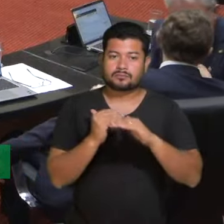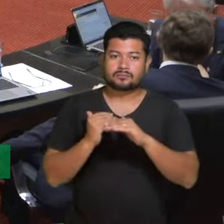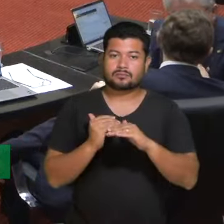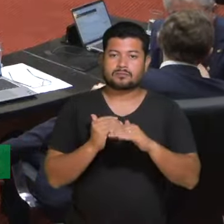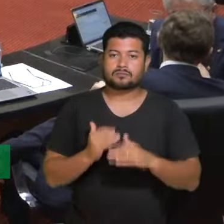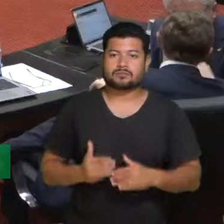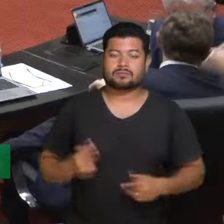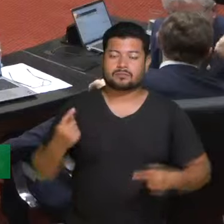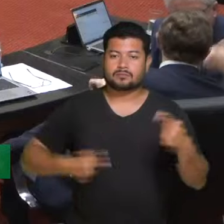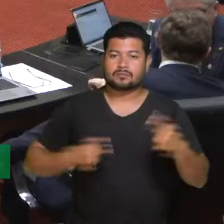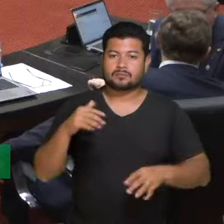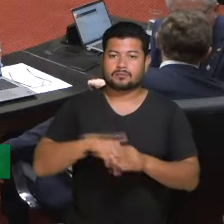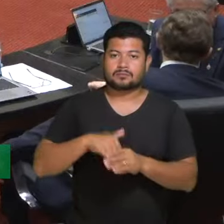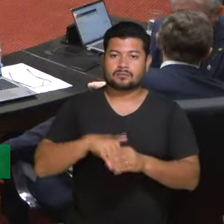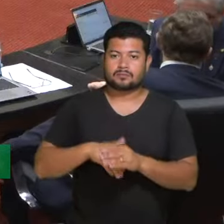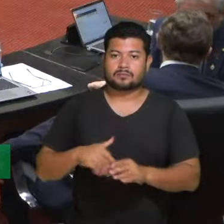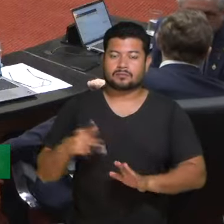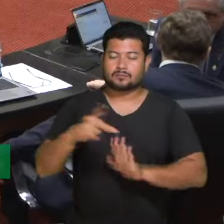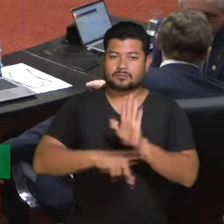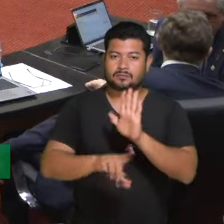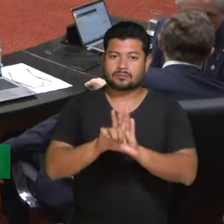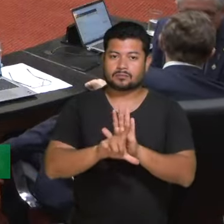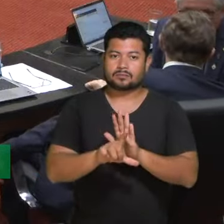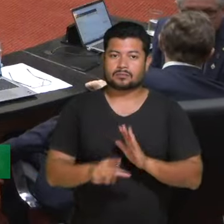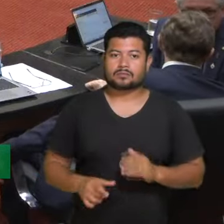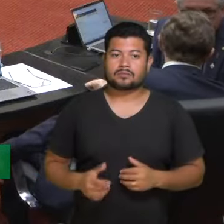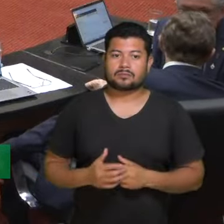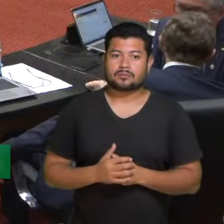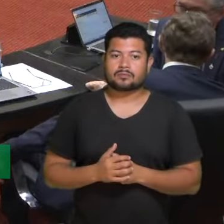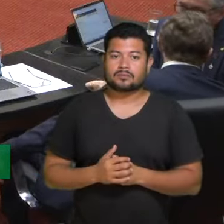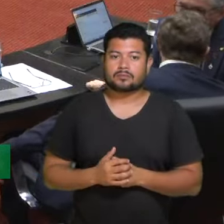unanimidade. Discussão e votação em turno único do projeto de lei